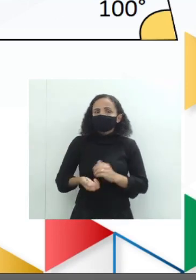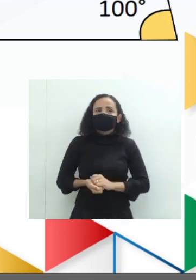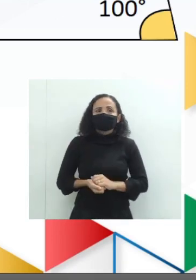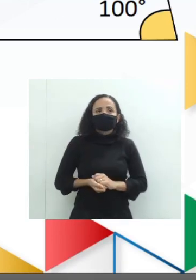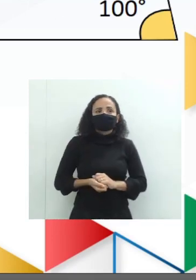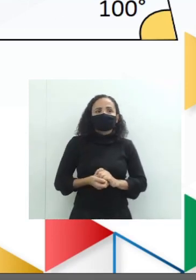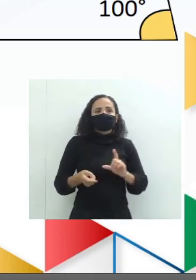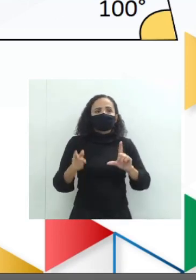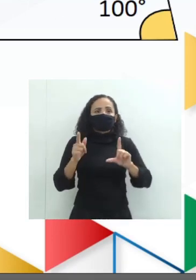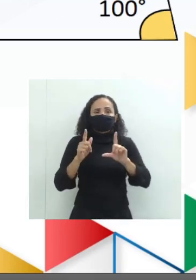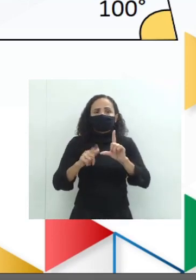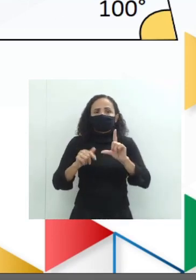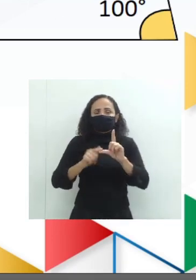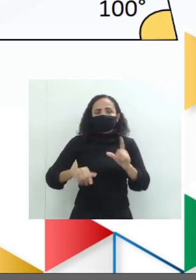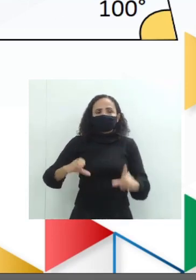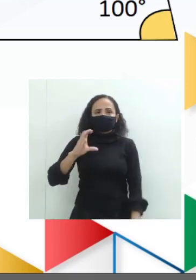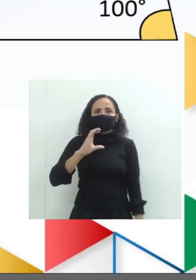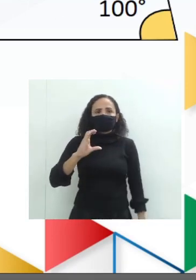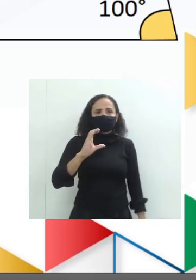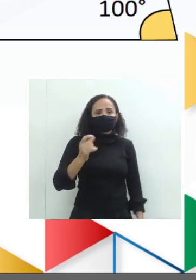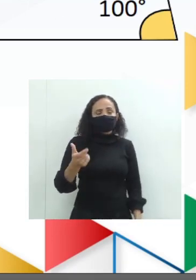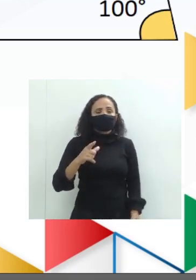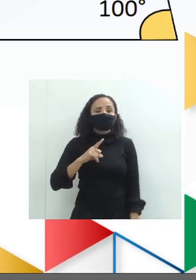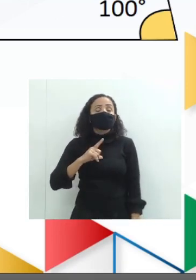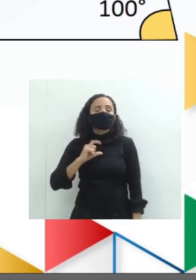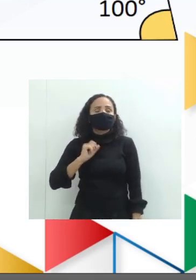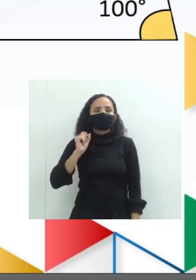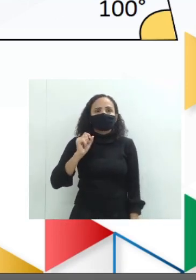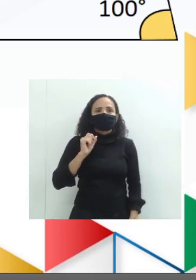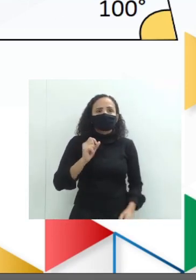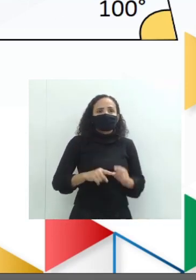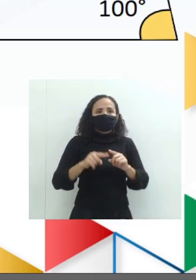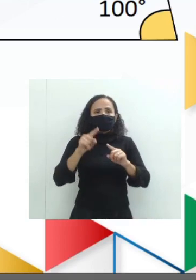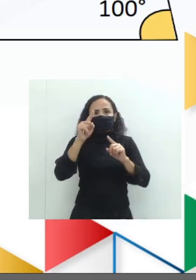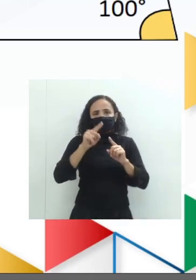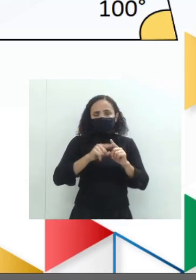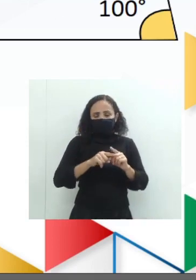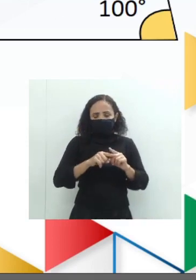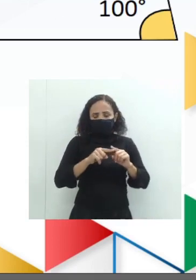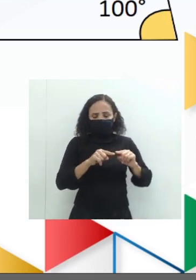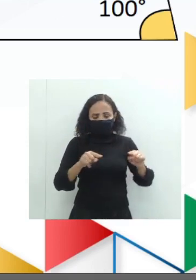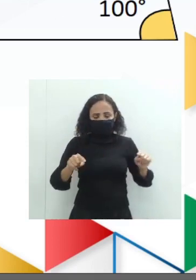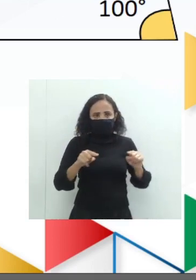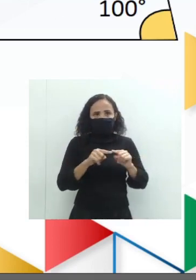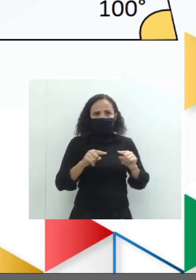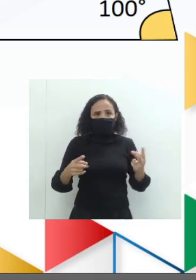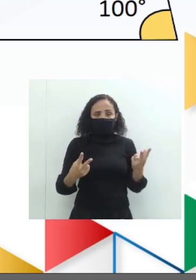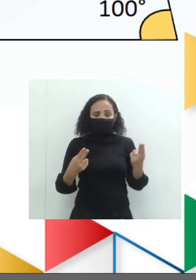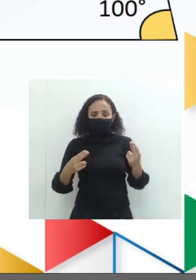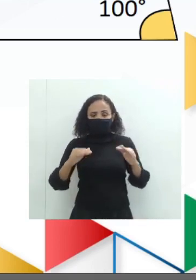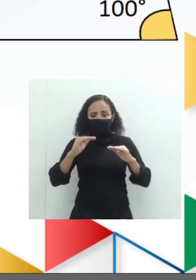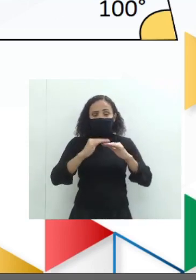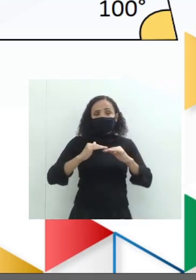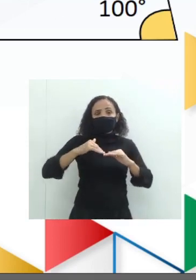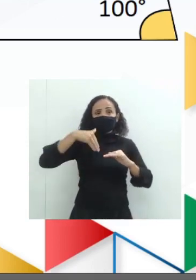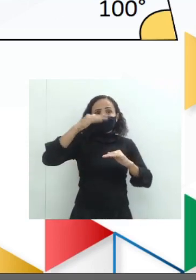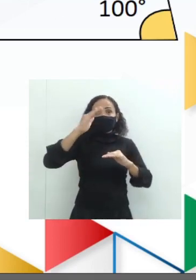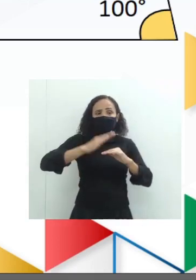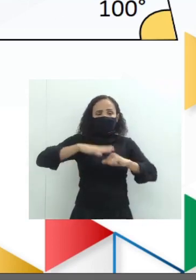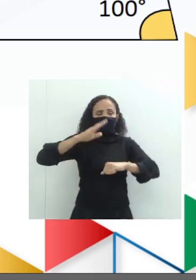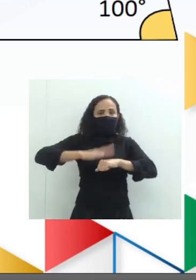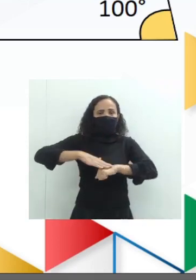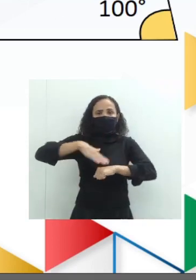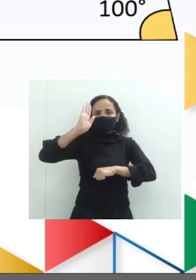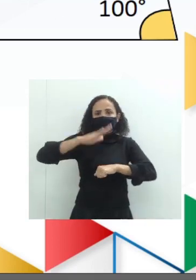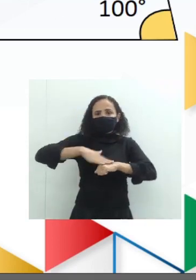letra C, eu tenho um triângulo com um dos ângulos menor que 90. Lembra disso?